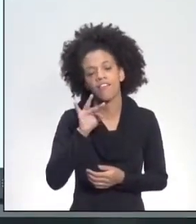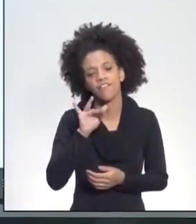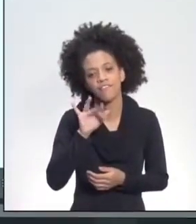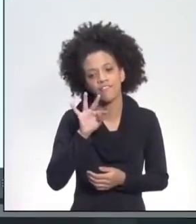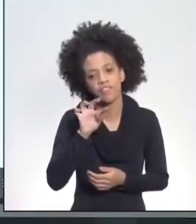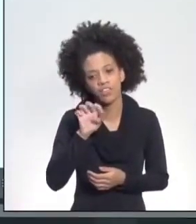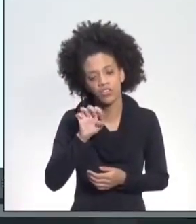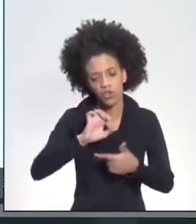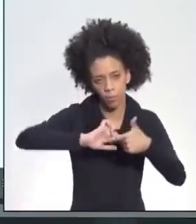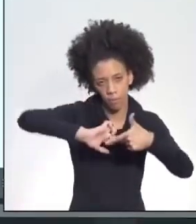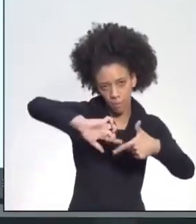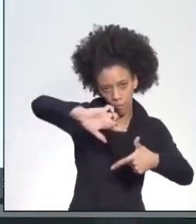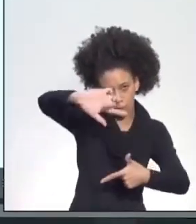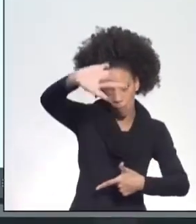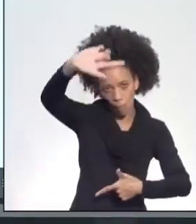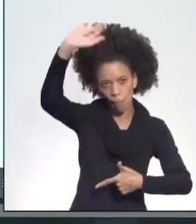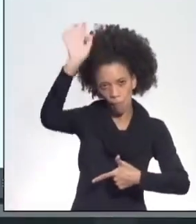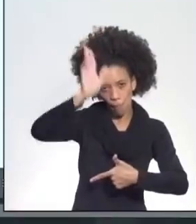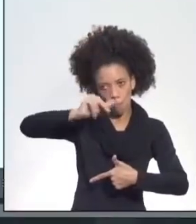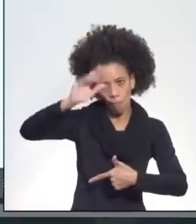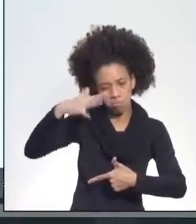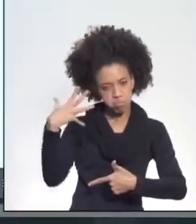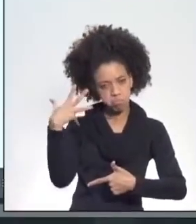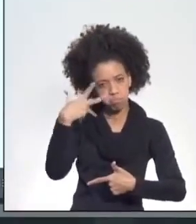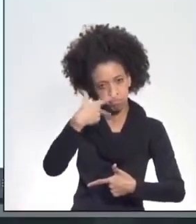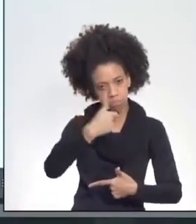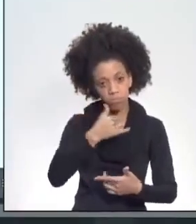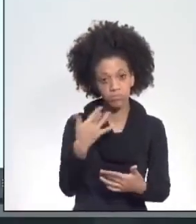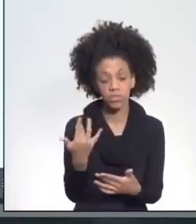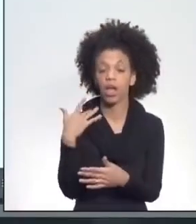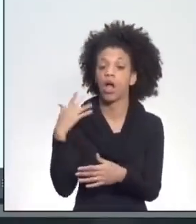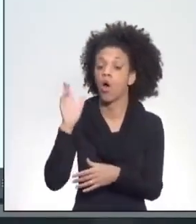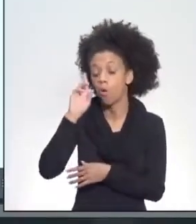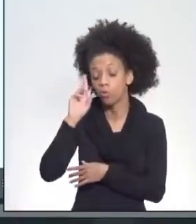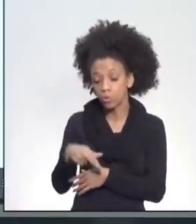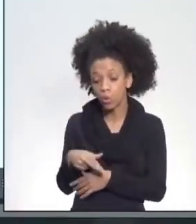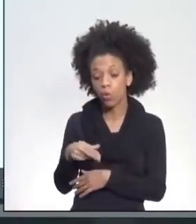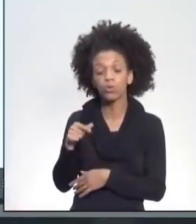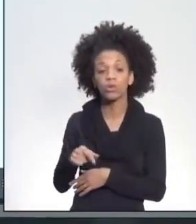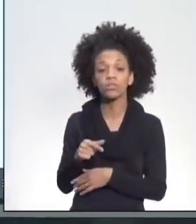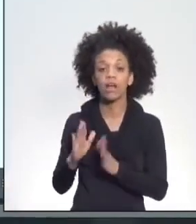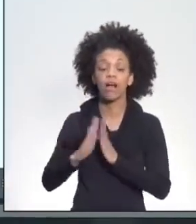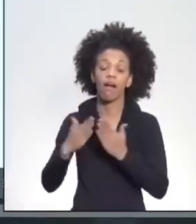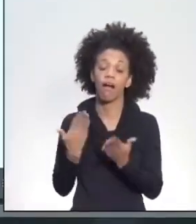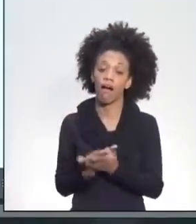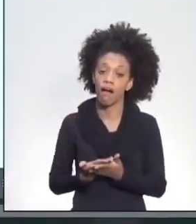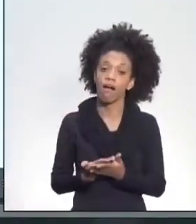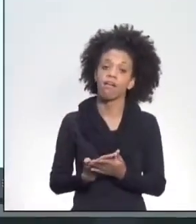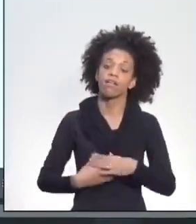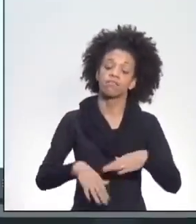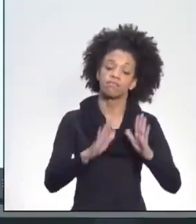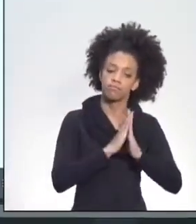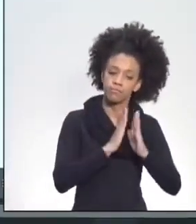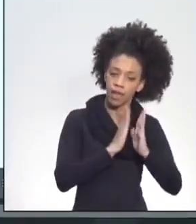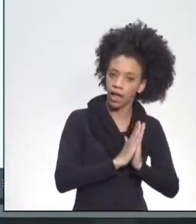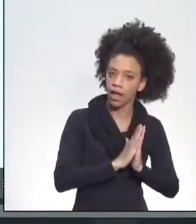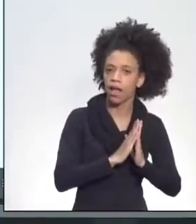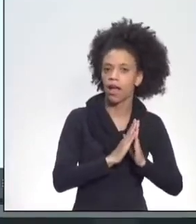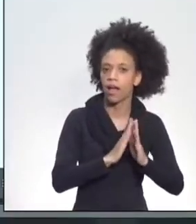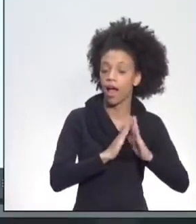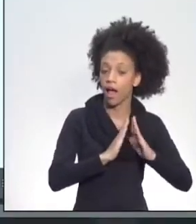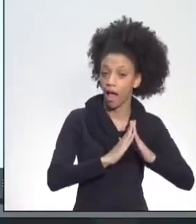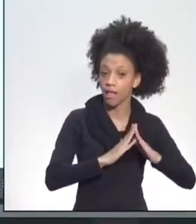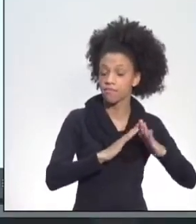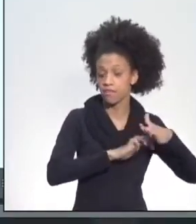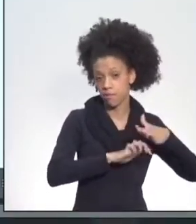bem elaborados, geralmente o dono do muro, o dono da casa, da empresa, ele solicitou e até mesmo pagou para que o